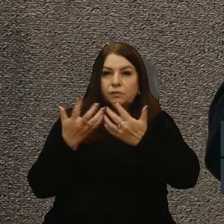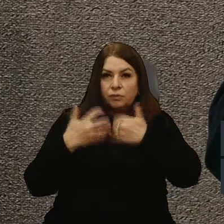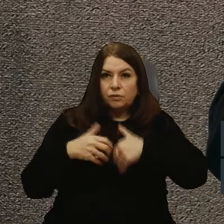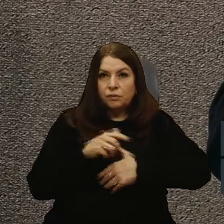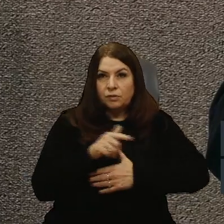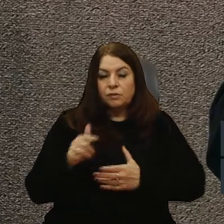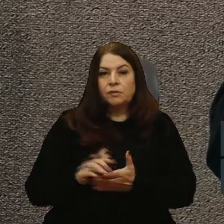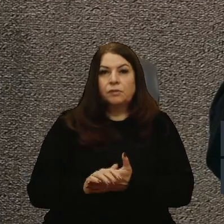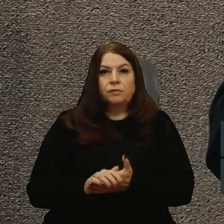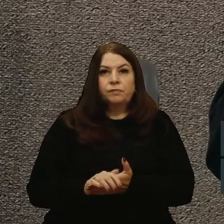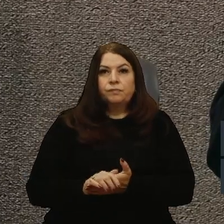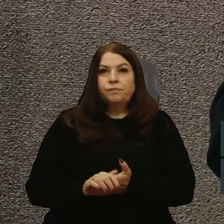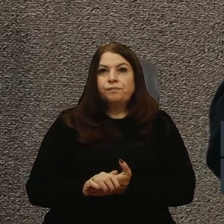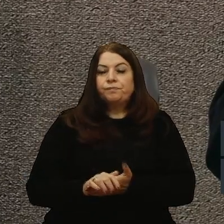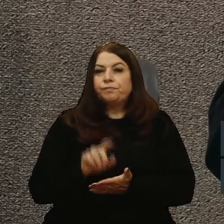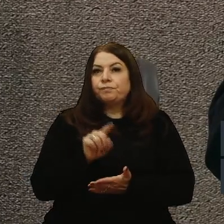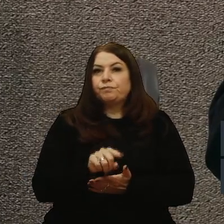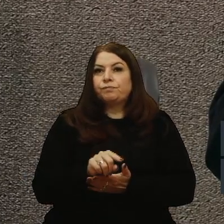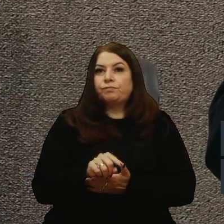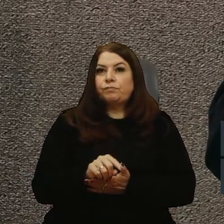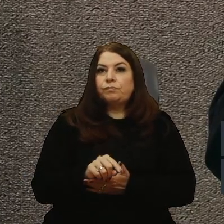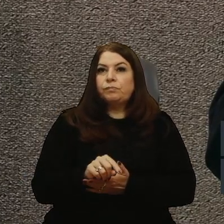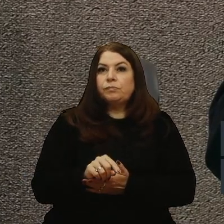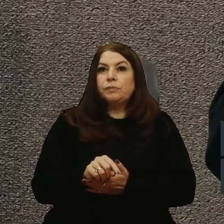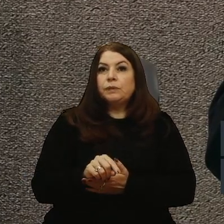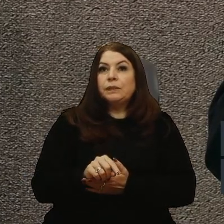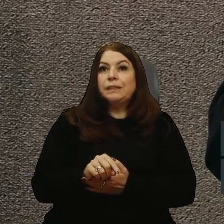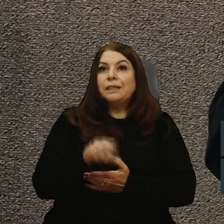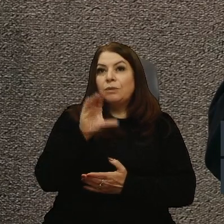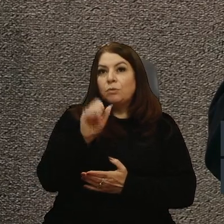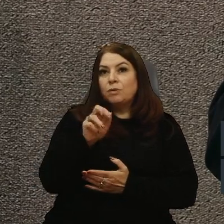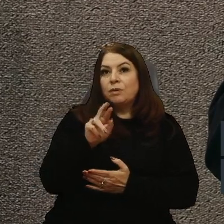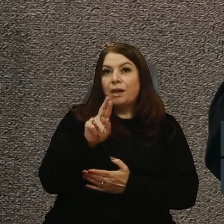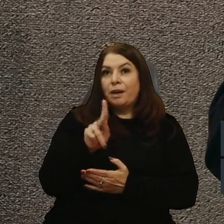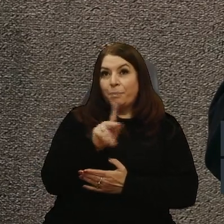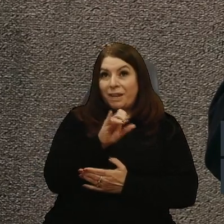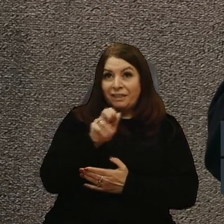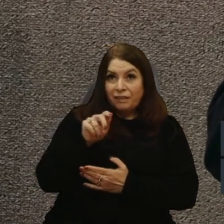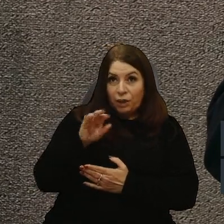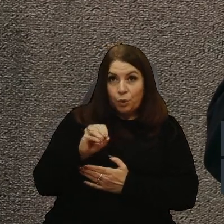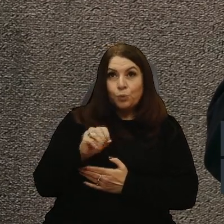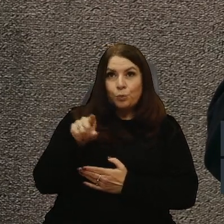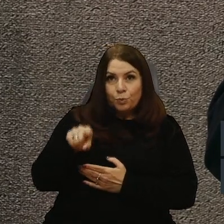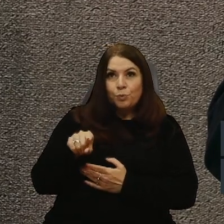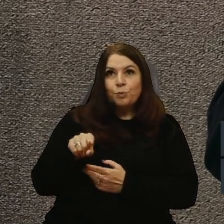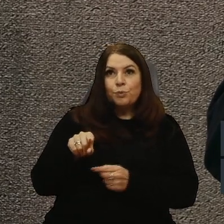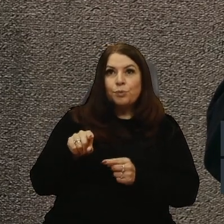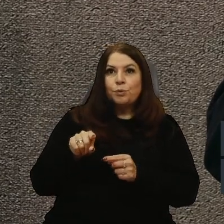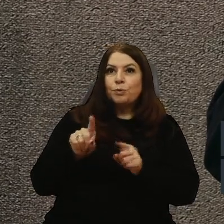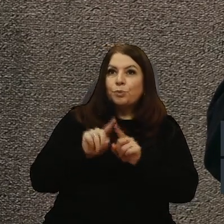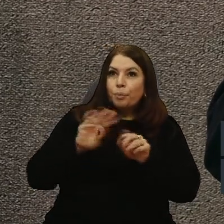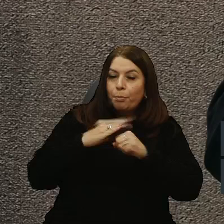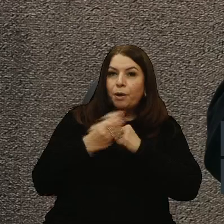Lucas. Ou seja, o carpinteiro do bairro vai poder fazer uma manutenção com o MEI de uma